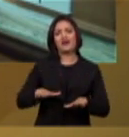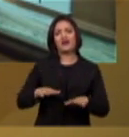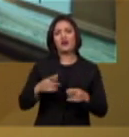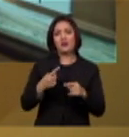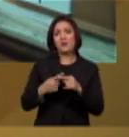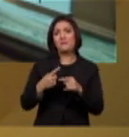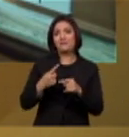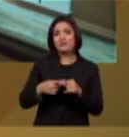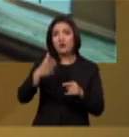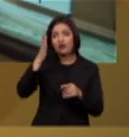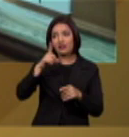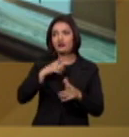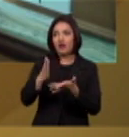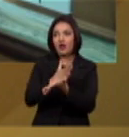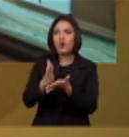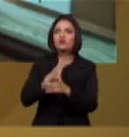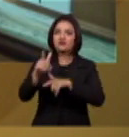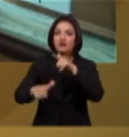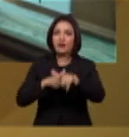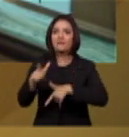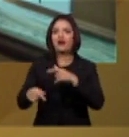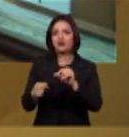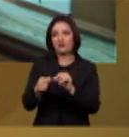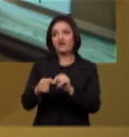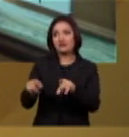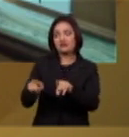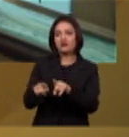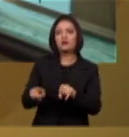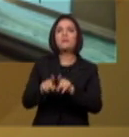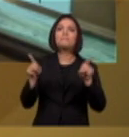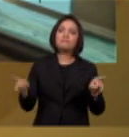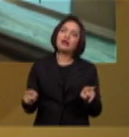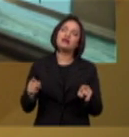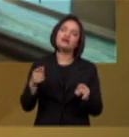a implementar nesse mês de julho.